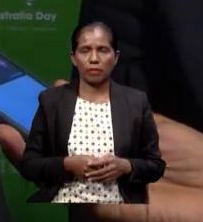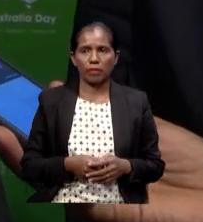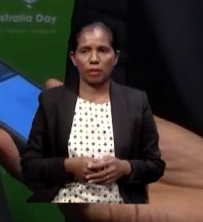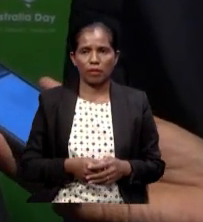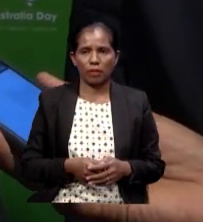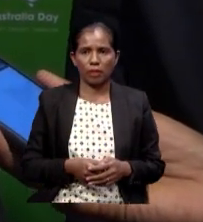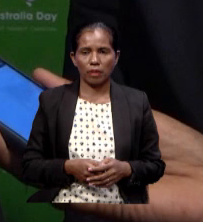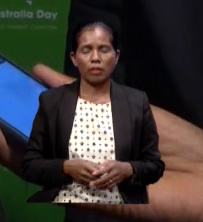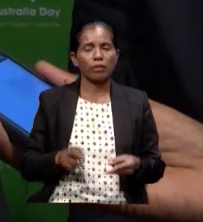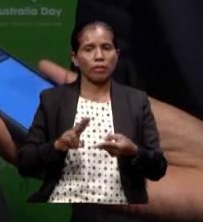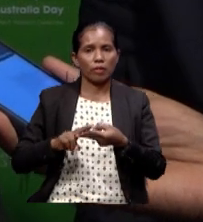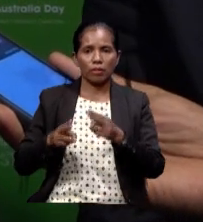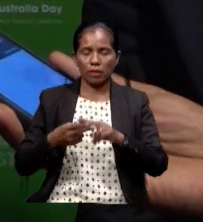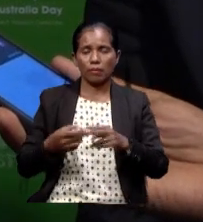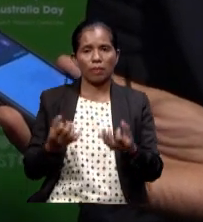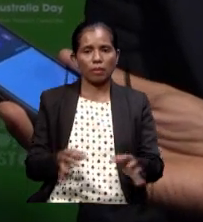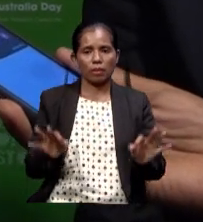Vizinho ele é que é importante a teves.